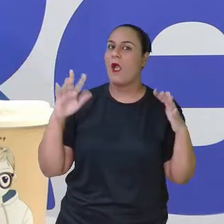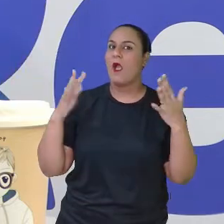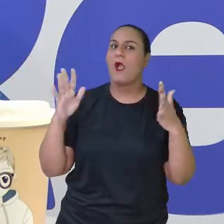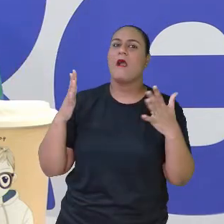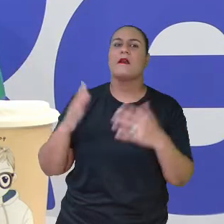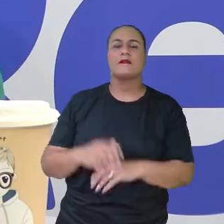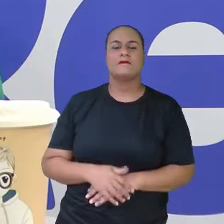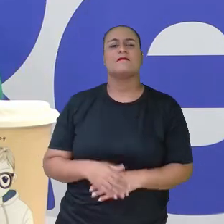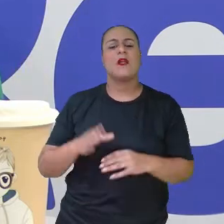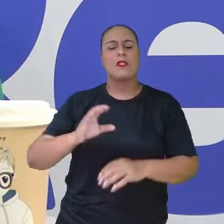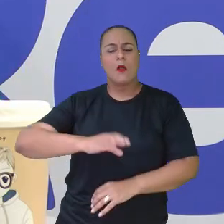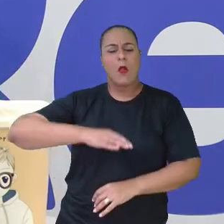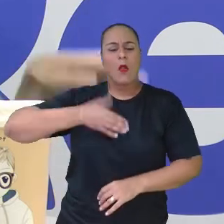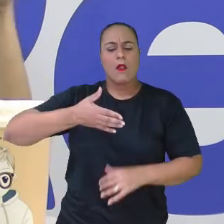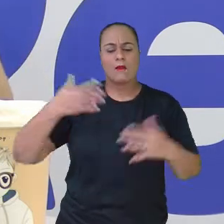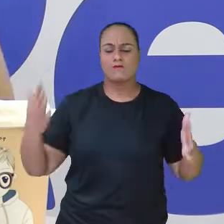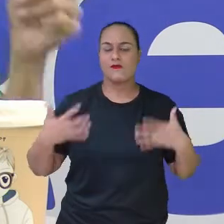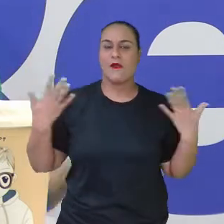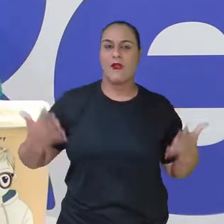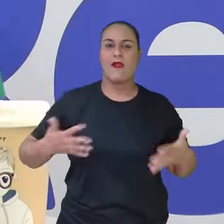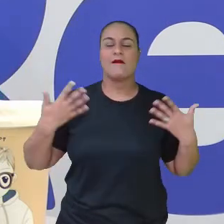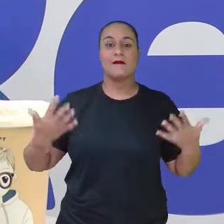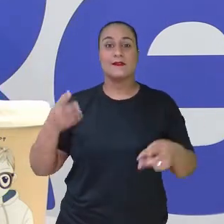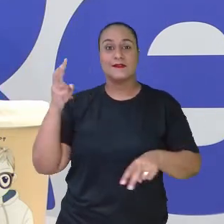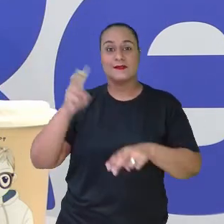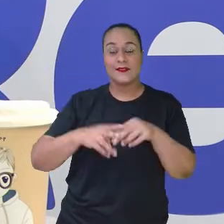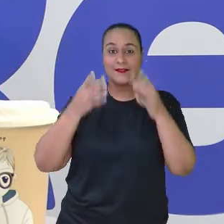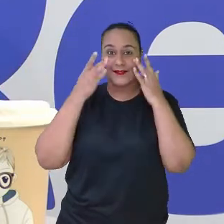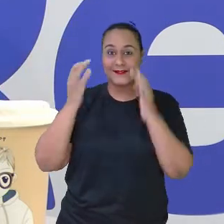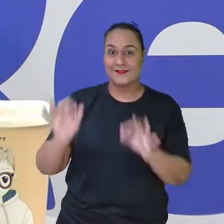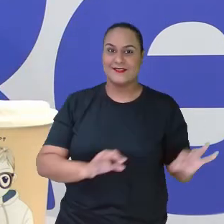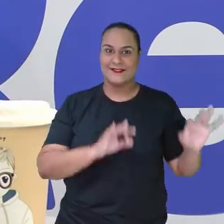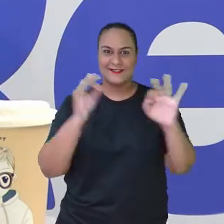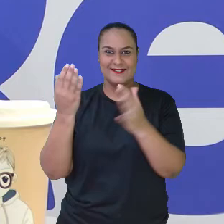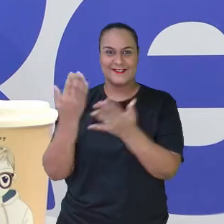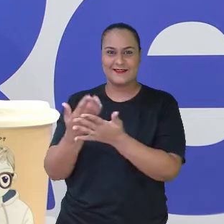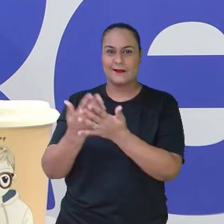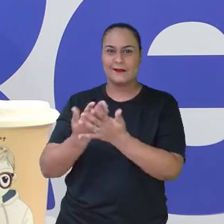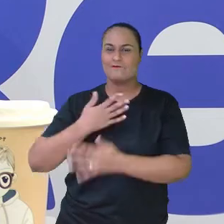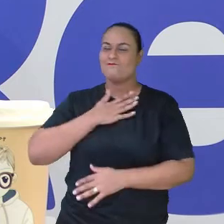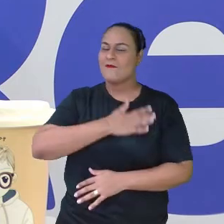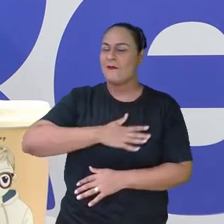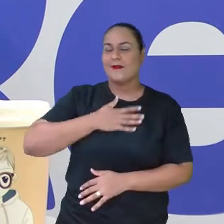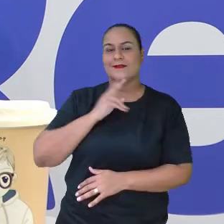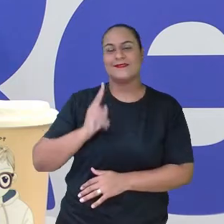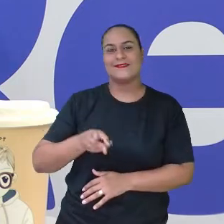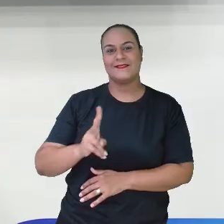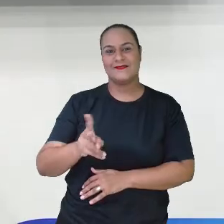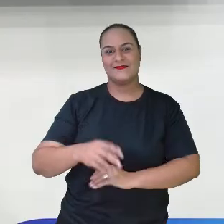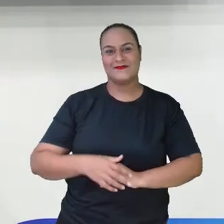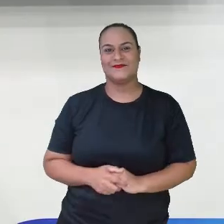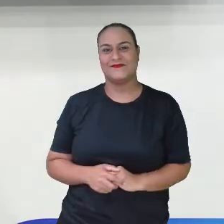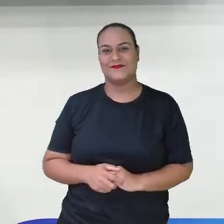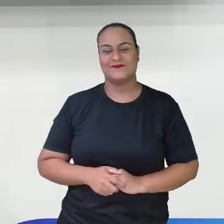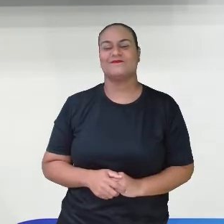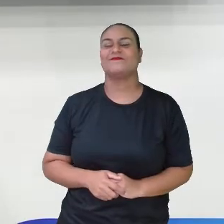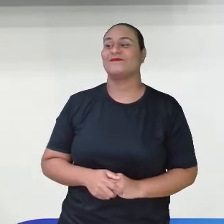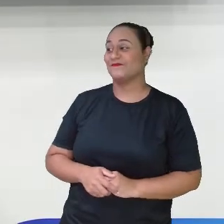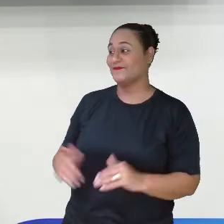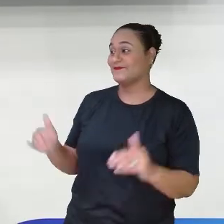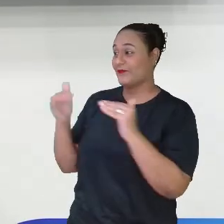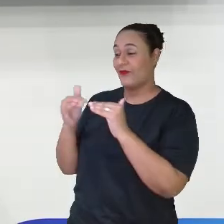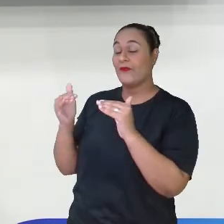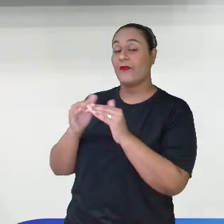essa coragem, senta aí e fica com a gente. Será sempre um prazer, tá bom? É isso aí, Márcia.